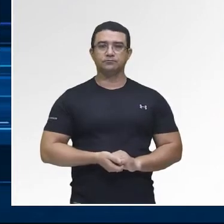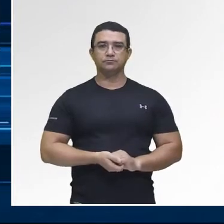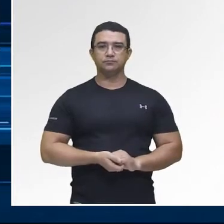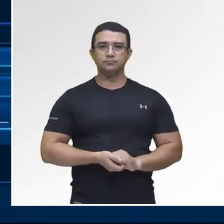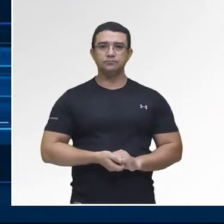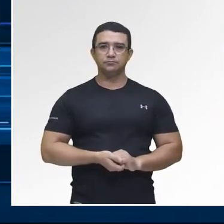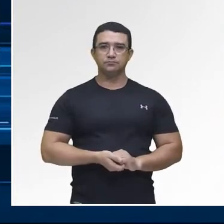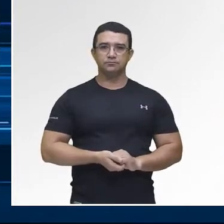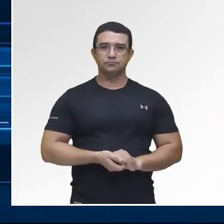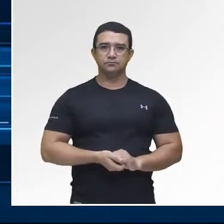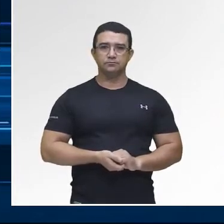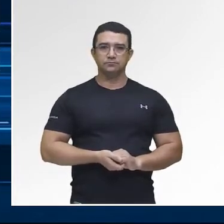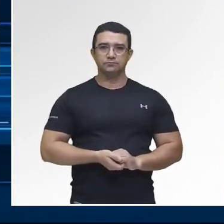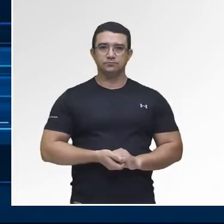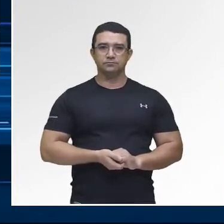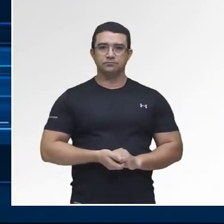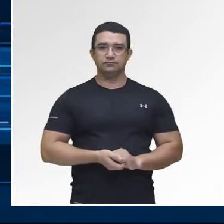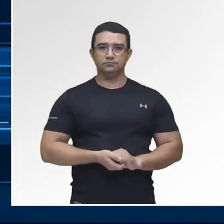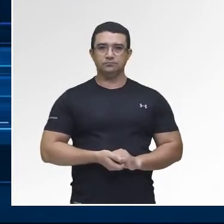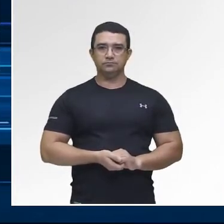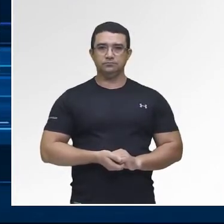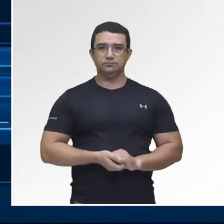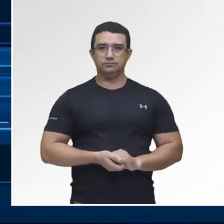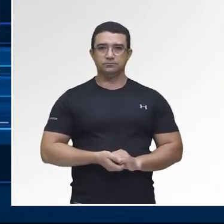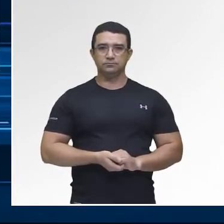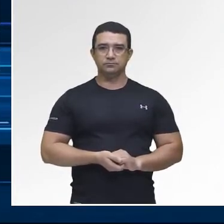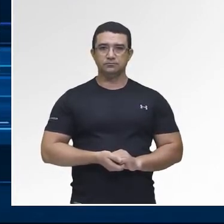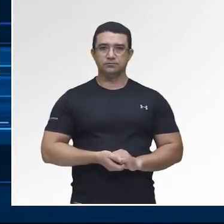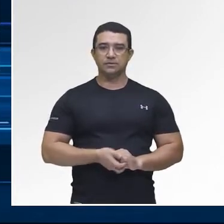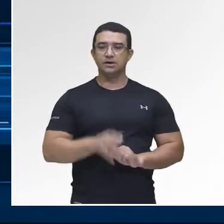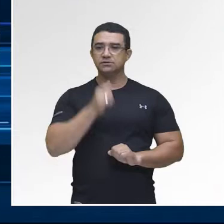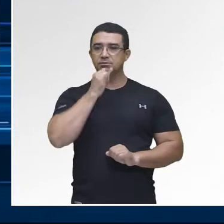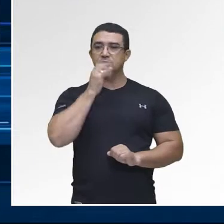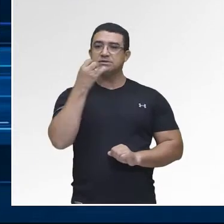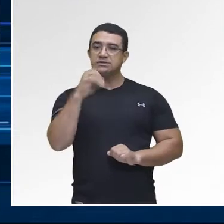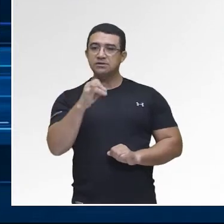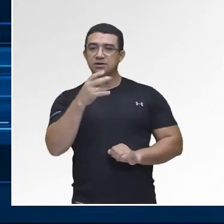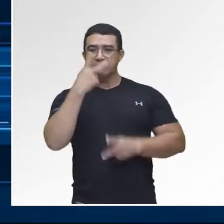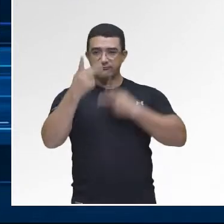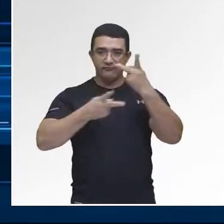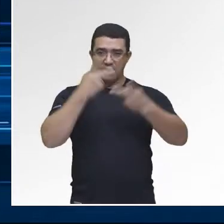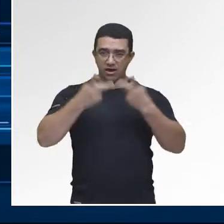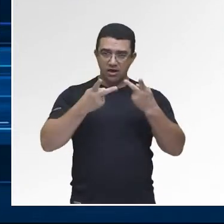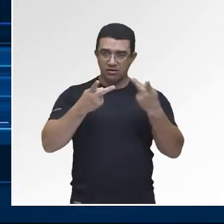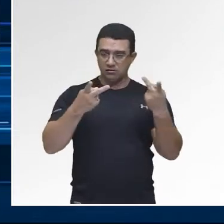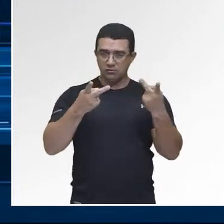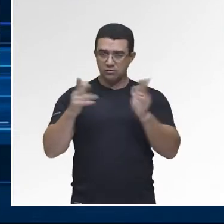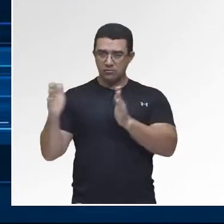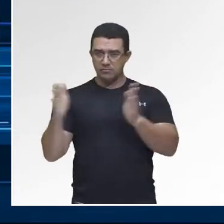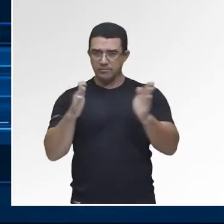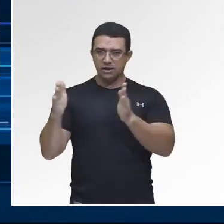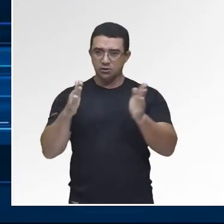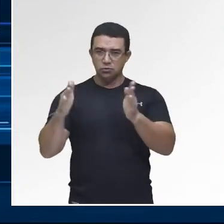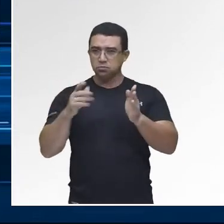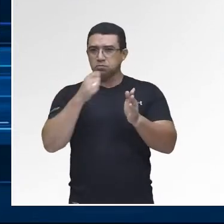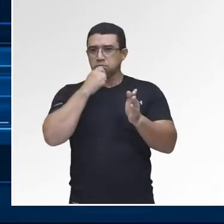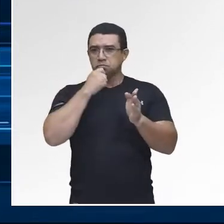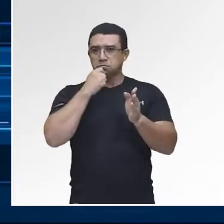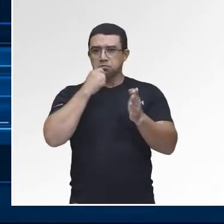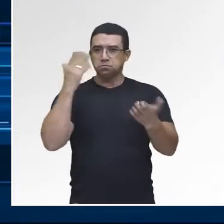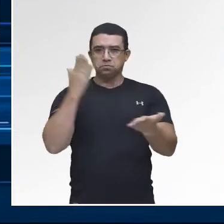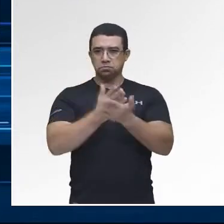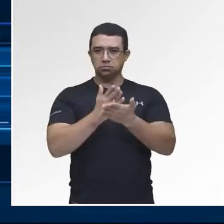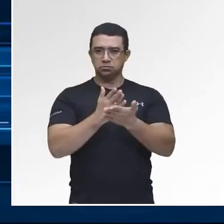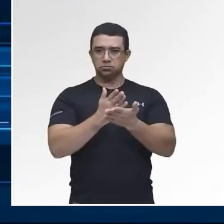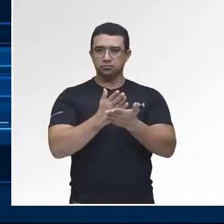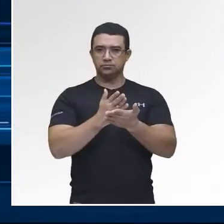uso. Quando se faz referência a um período de tempo inconcluso. Quando se